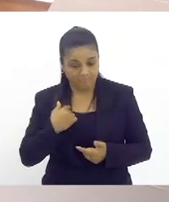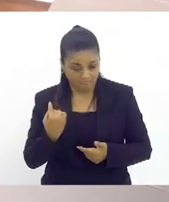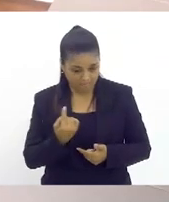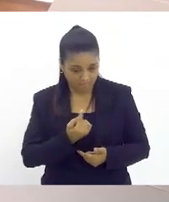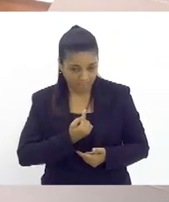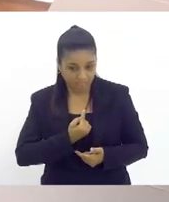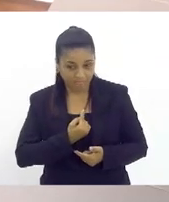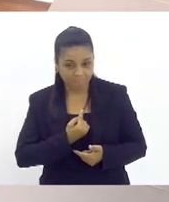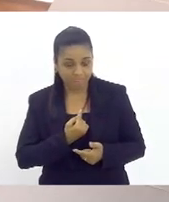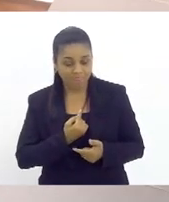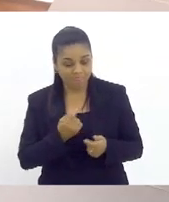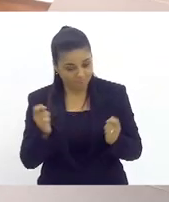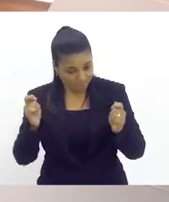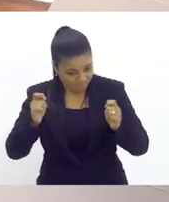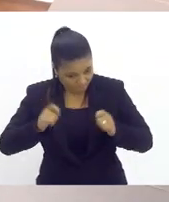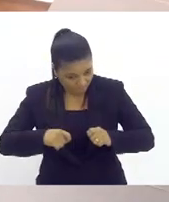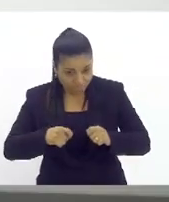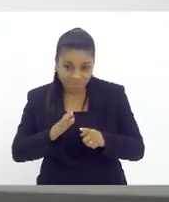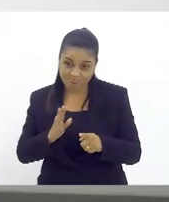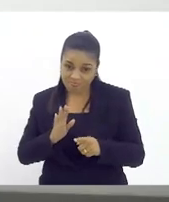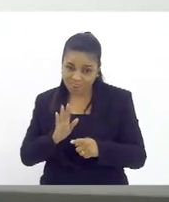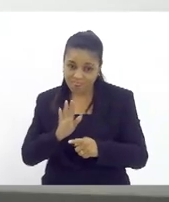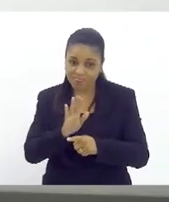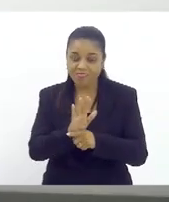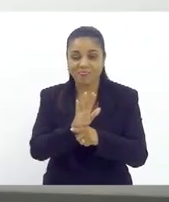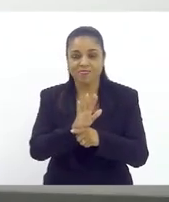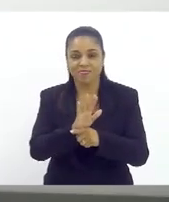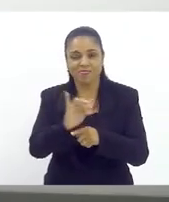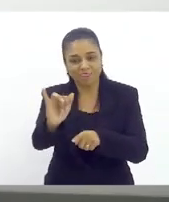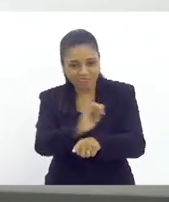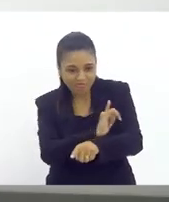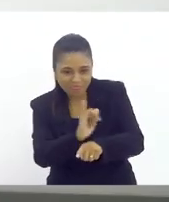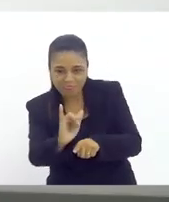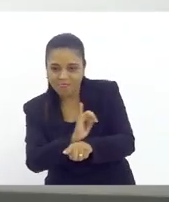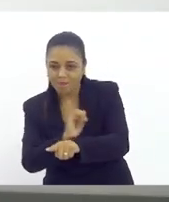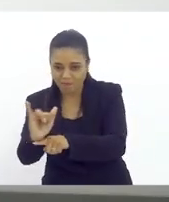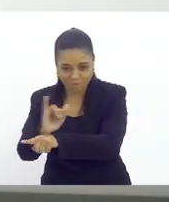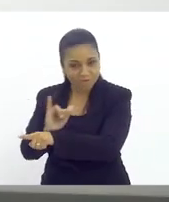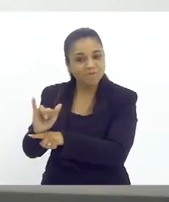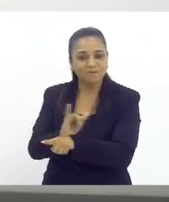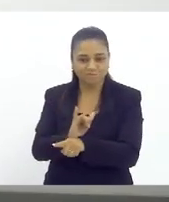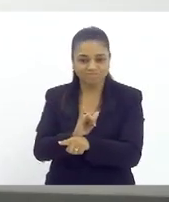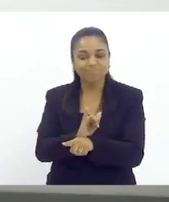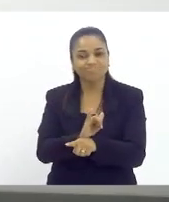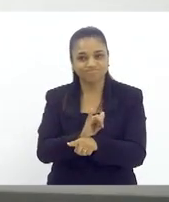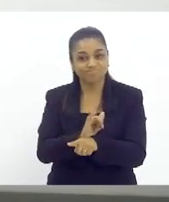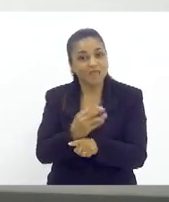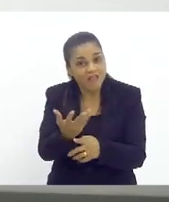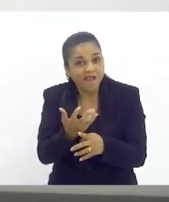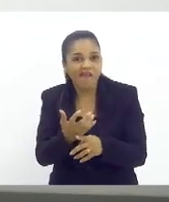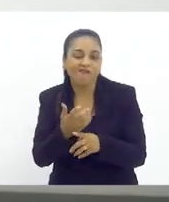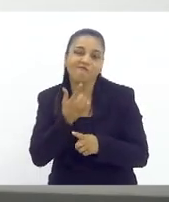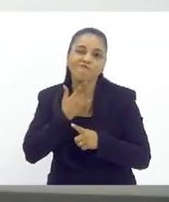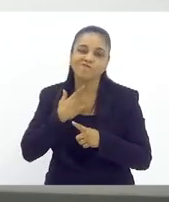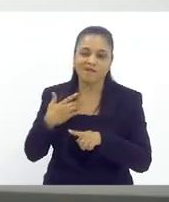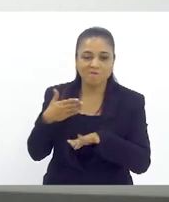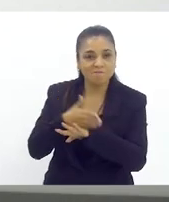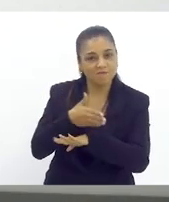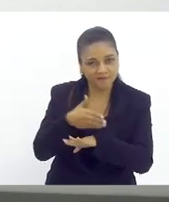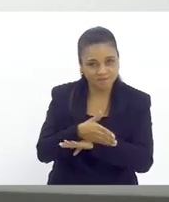podemos contribuir para vários instrumentos desse aqui queremos participar então